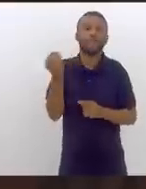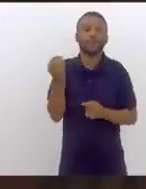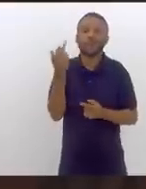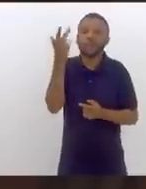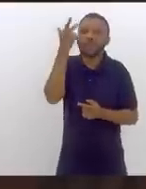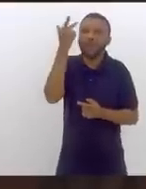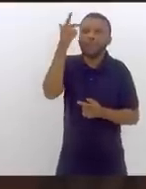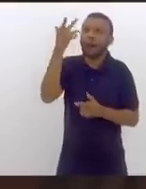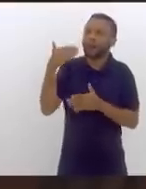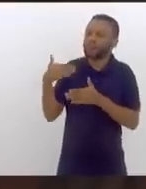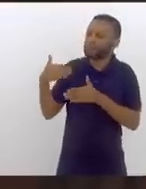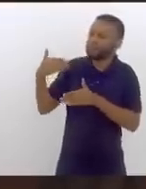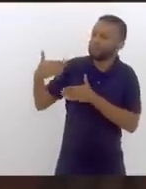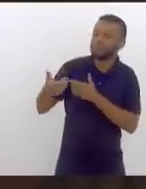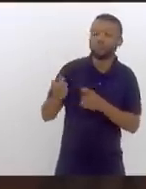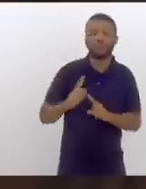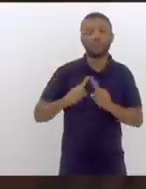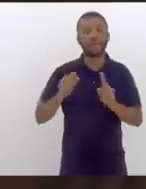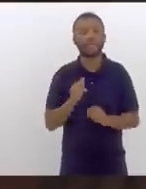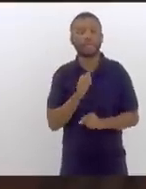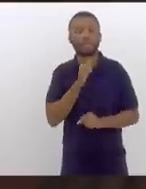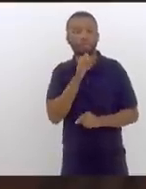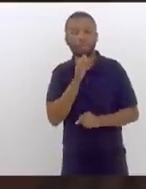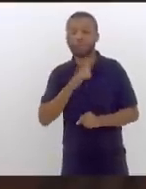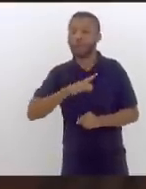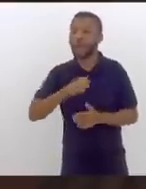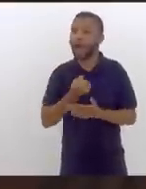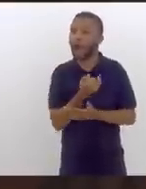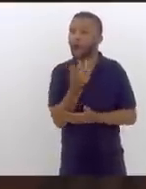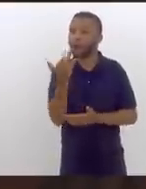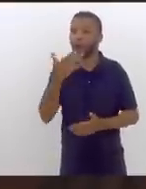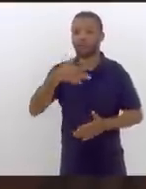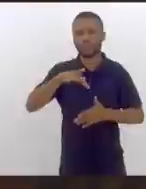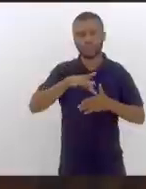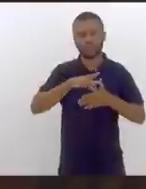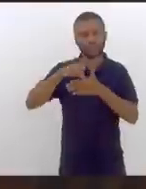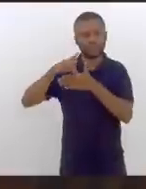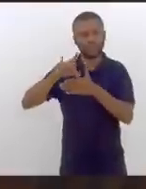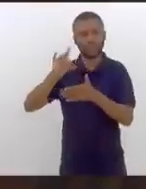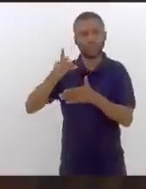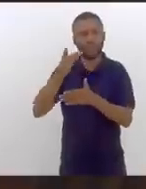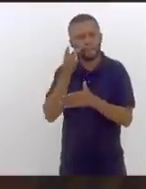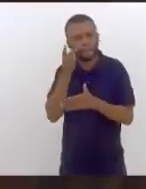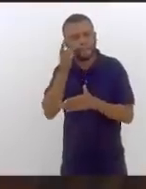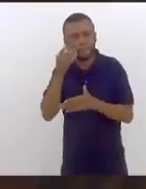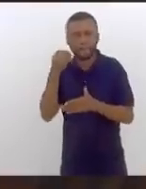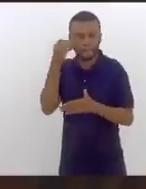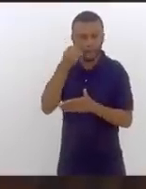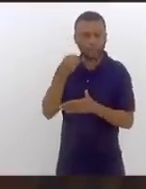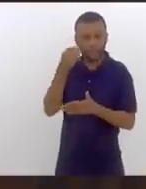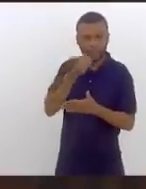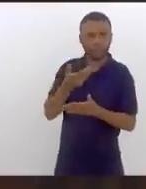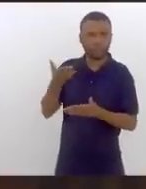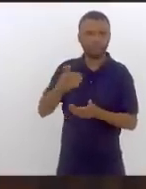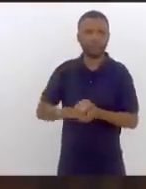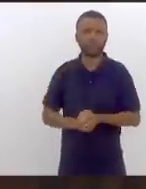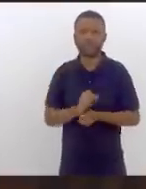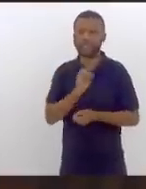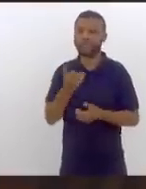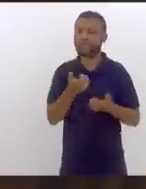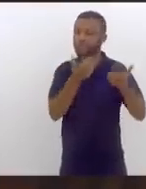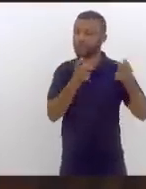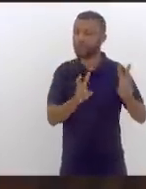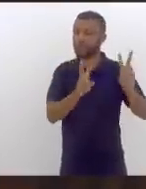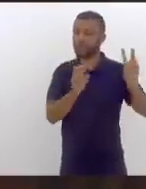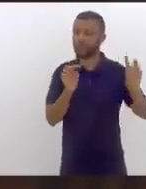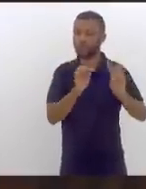cotidiana mas infelizmente existem alguns oficiais que ele tendenciam isso e quem fez isso foi até um coronel que sempre fala o nome dele qual é o